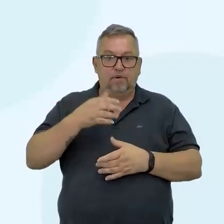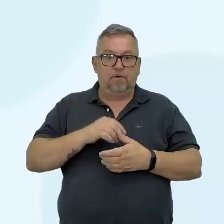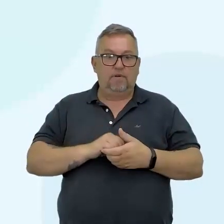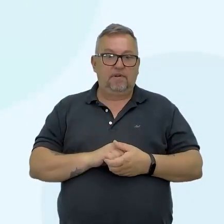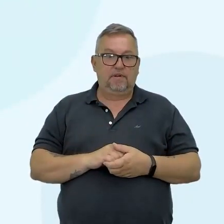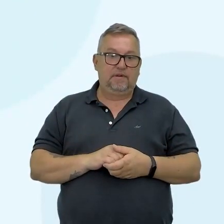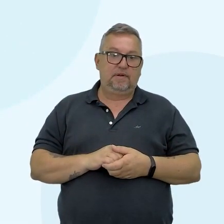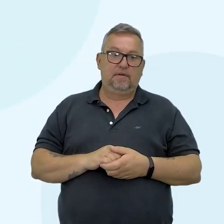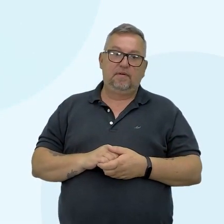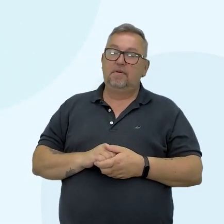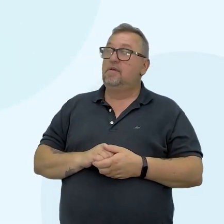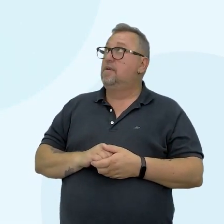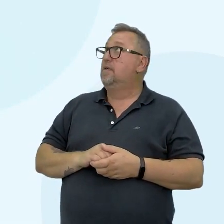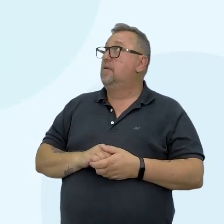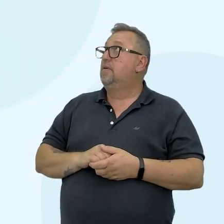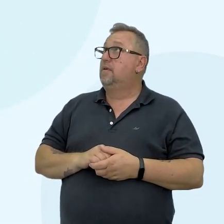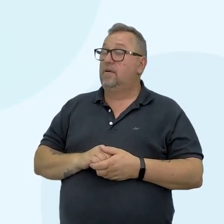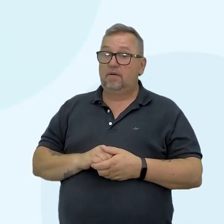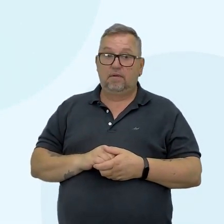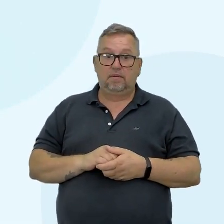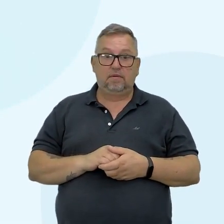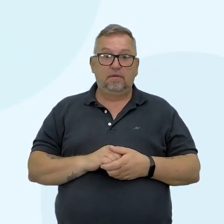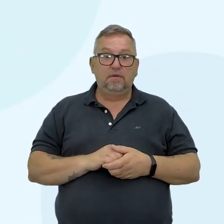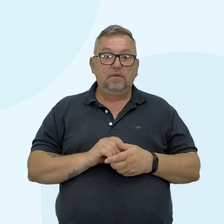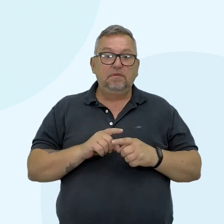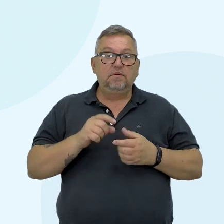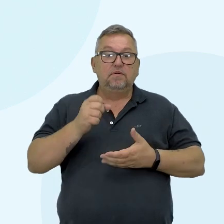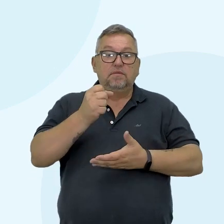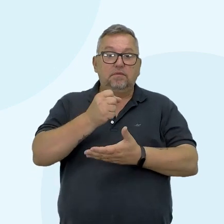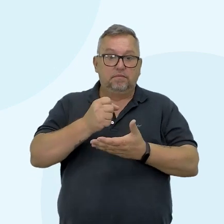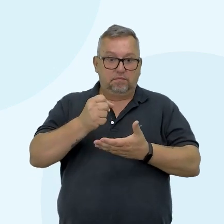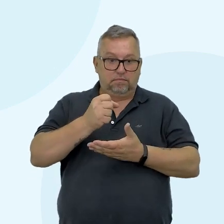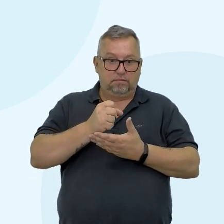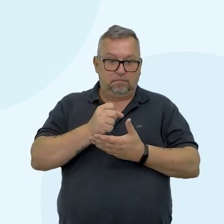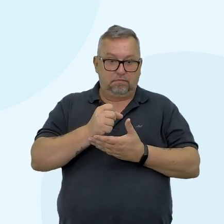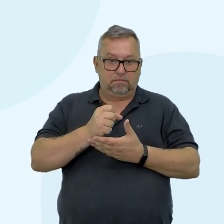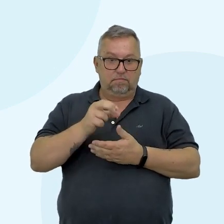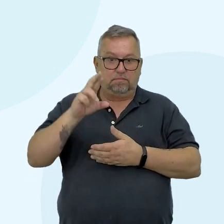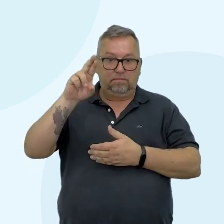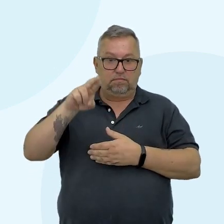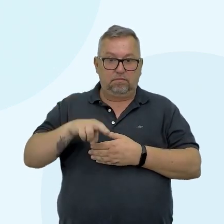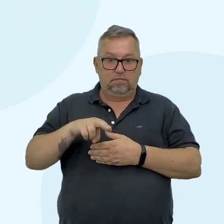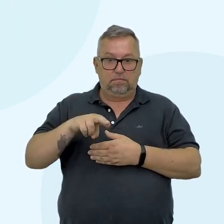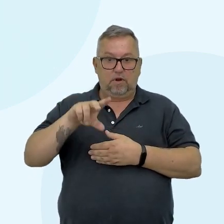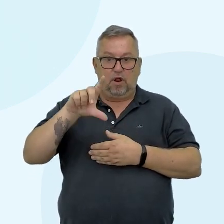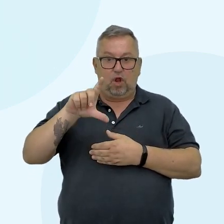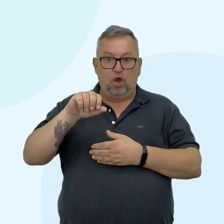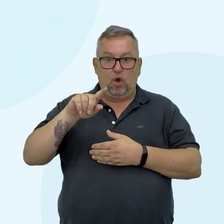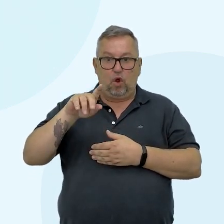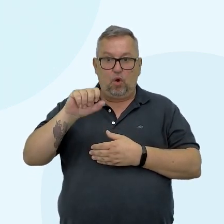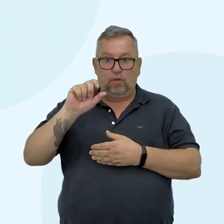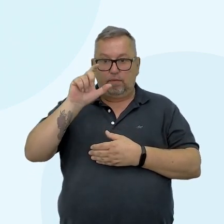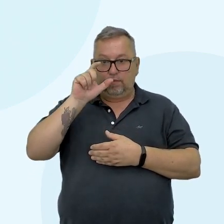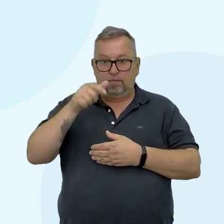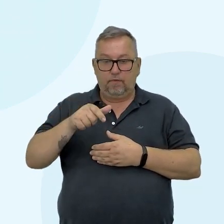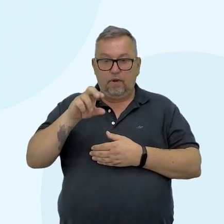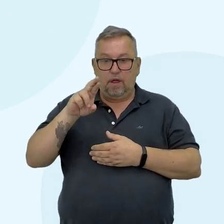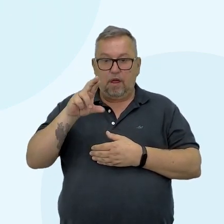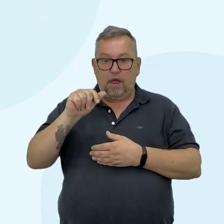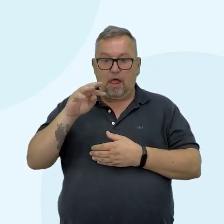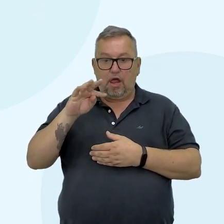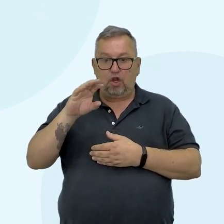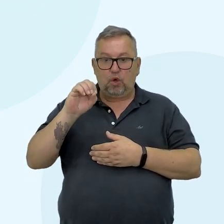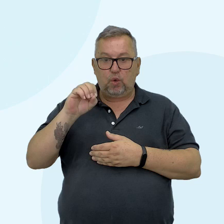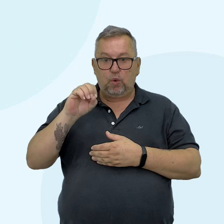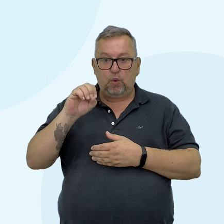vocês. Origem. Então, a raiz da palavra razão provém do grego logos e do latim ratio,